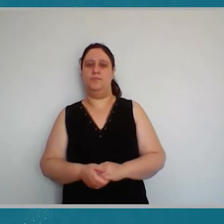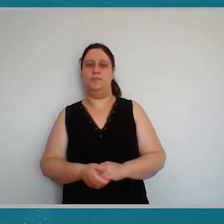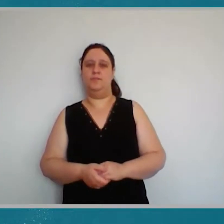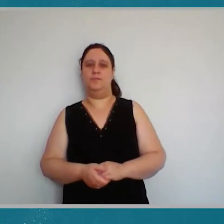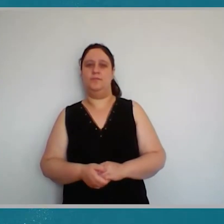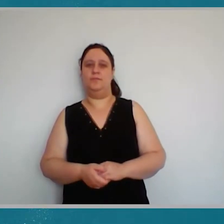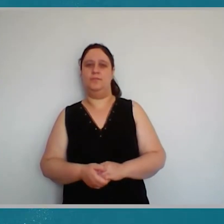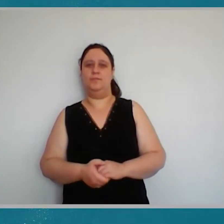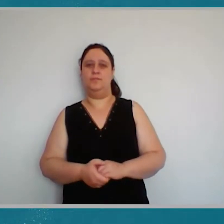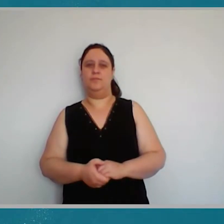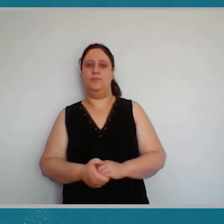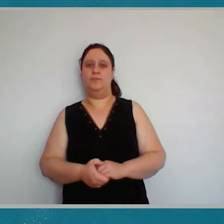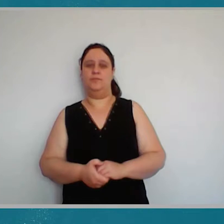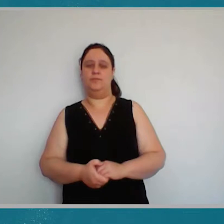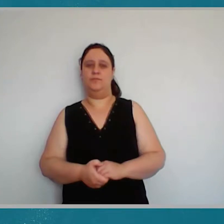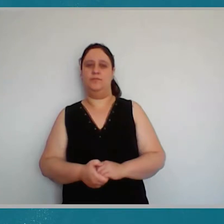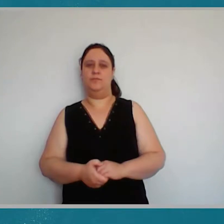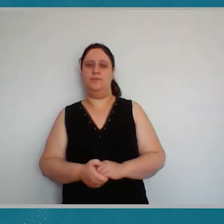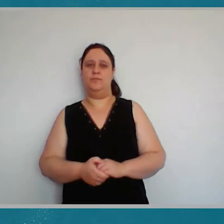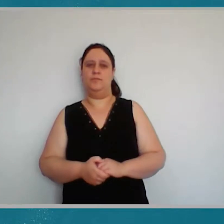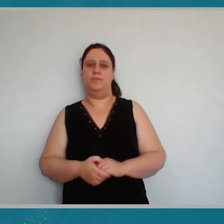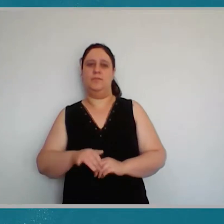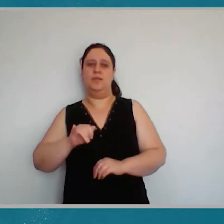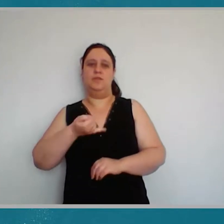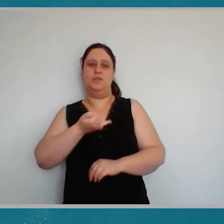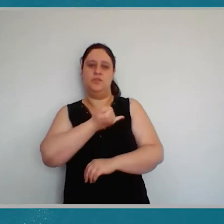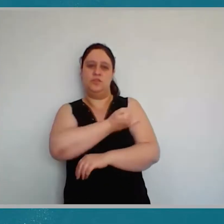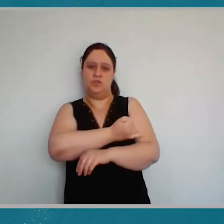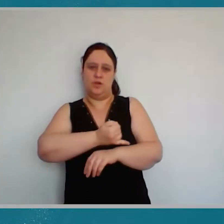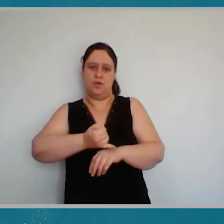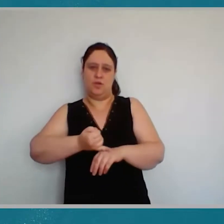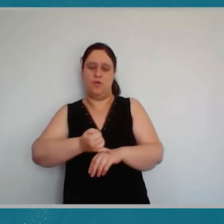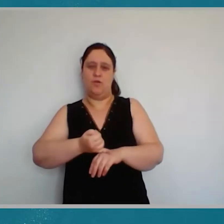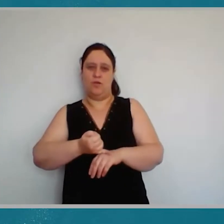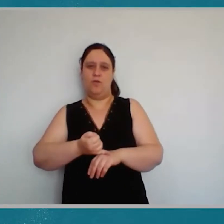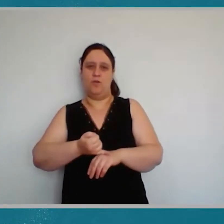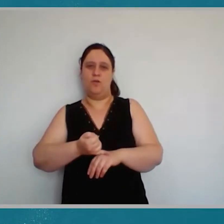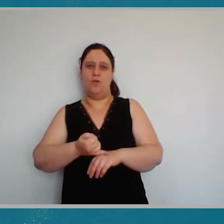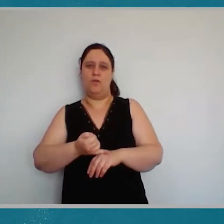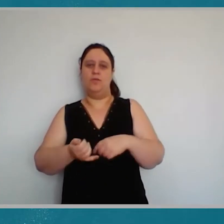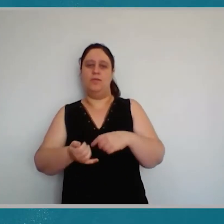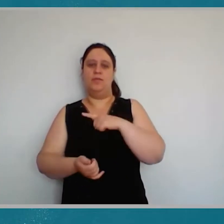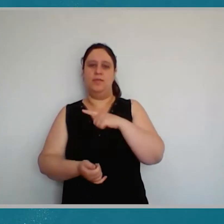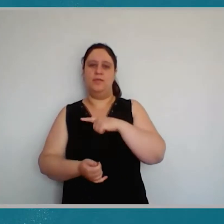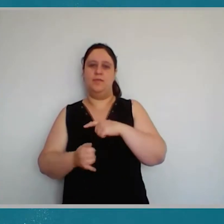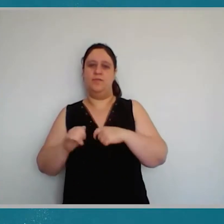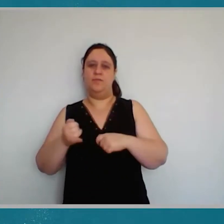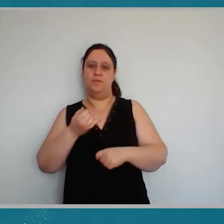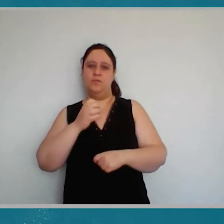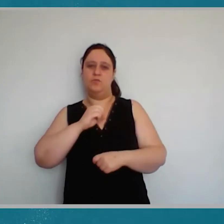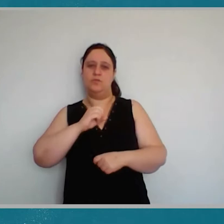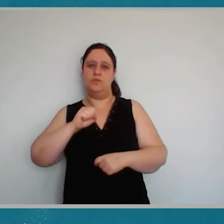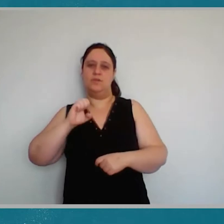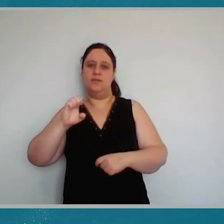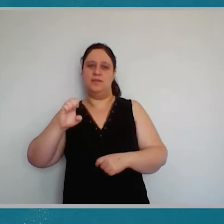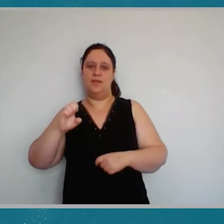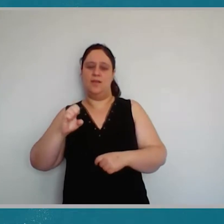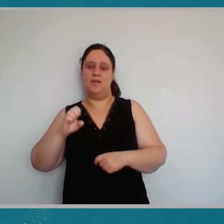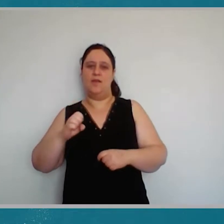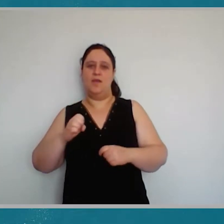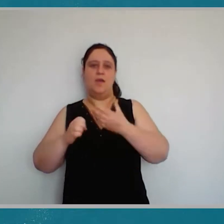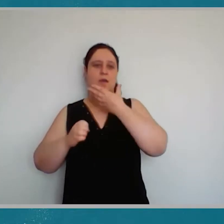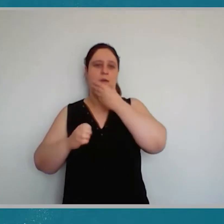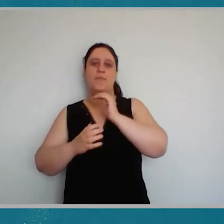E Jacó gerou a José, marido de Maria, da qual nasceu Jesus, que se chama o